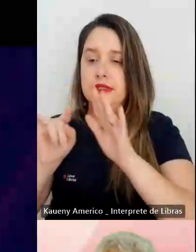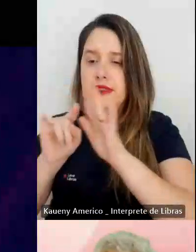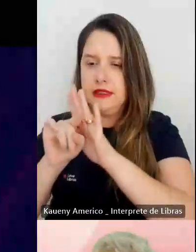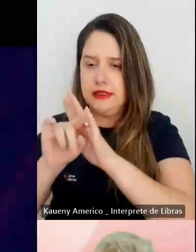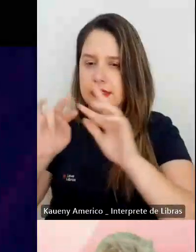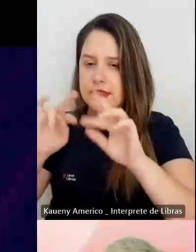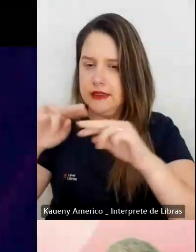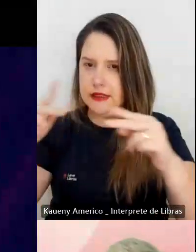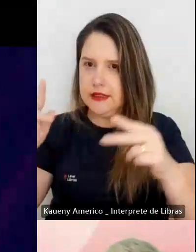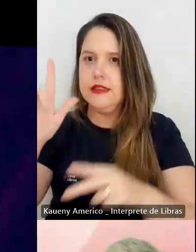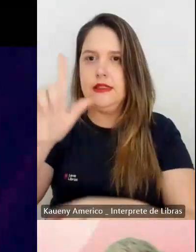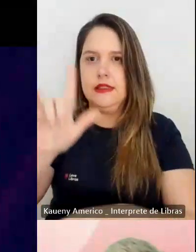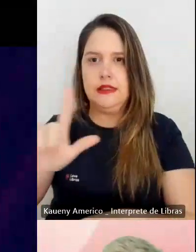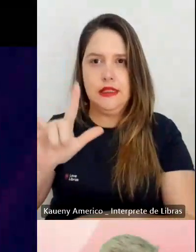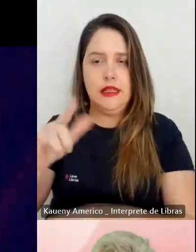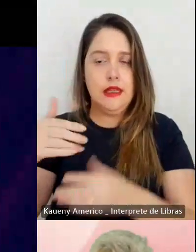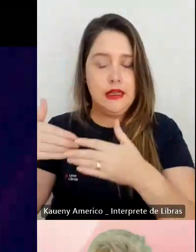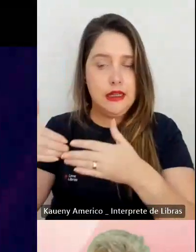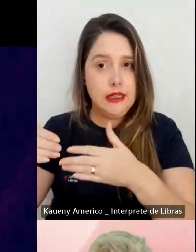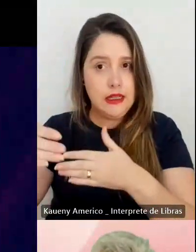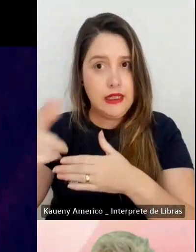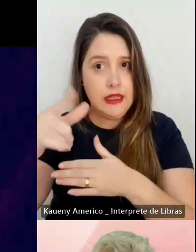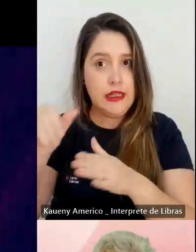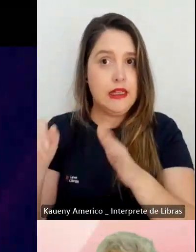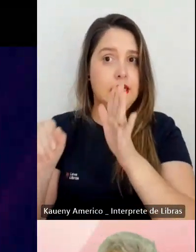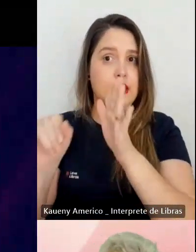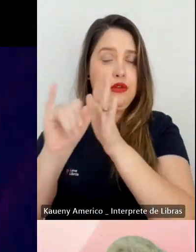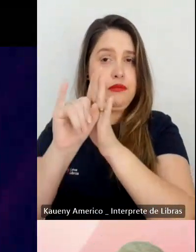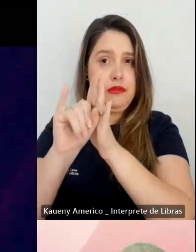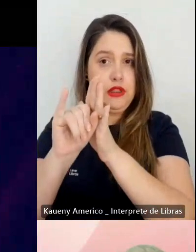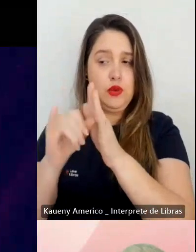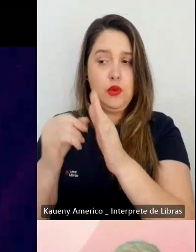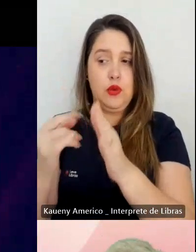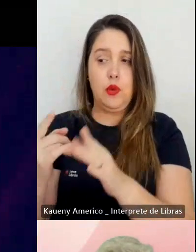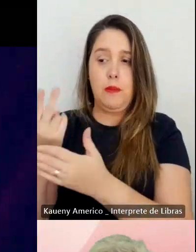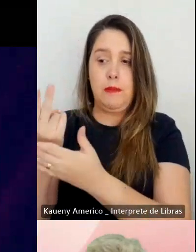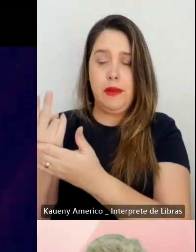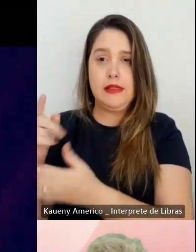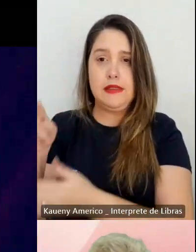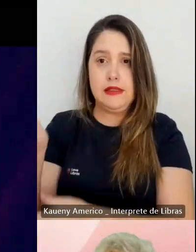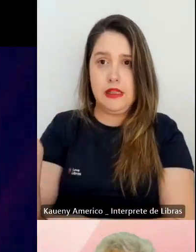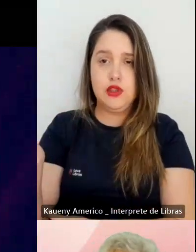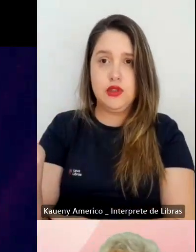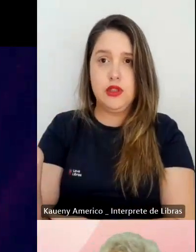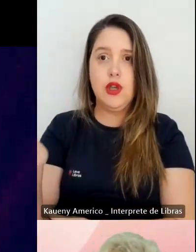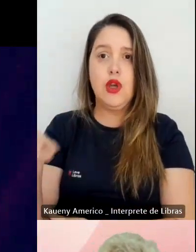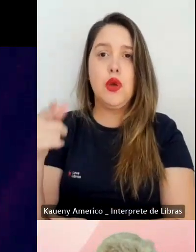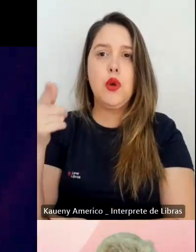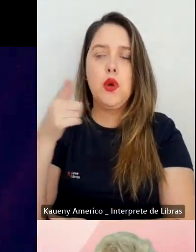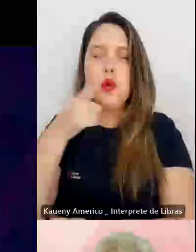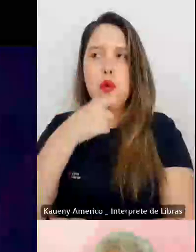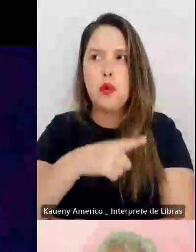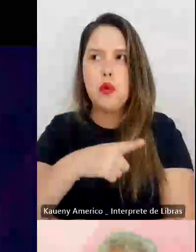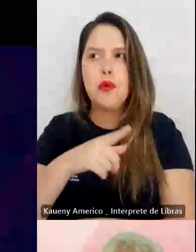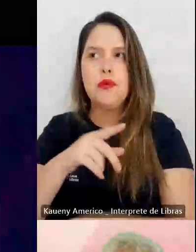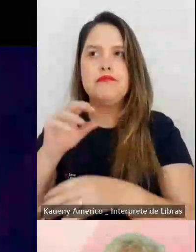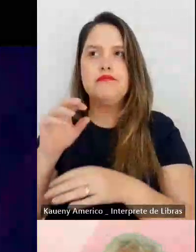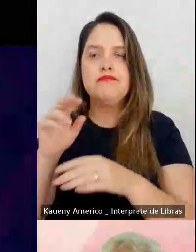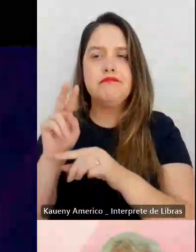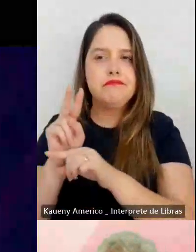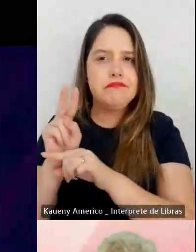do momento que você identifica o paciente com risco elevado, você consegue medidas preventivas,